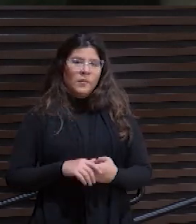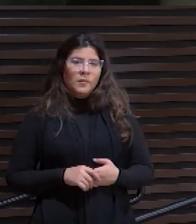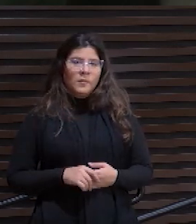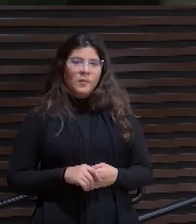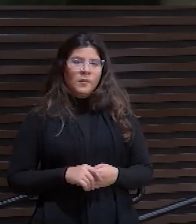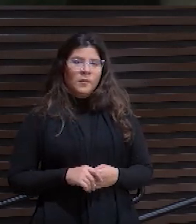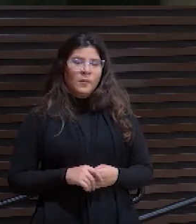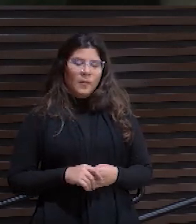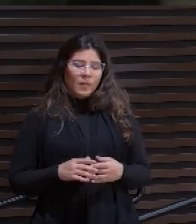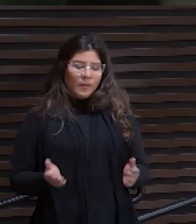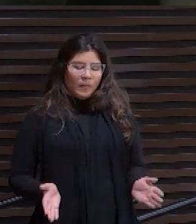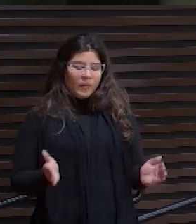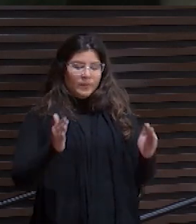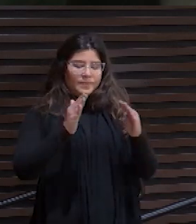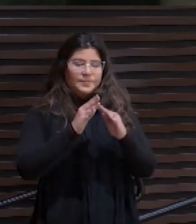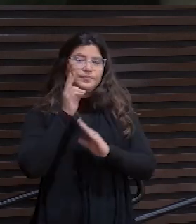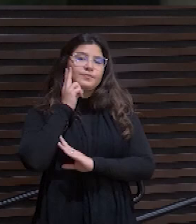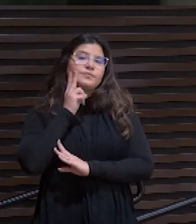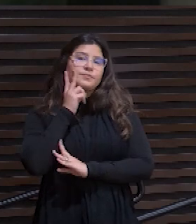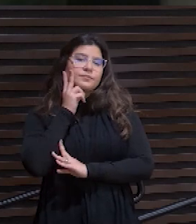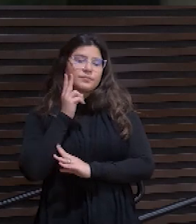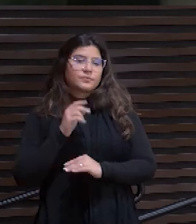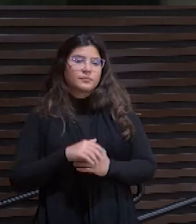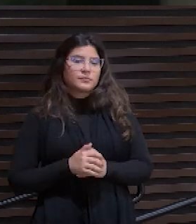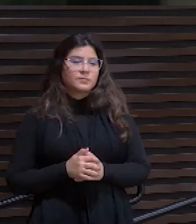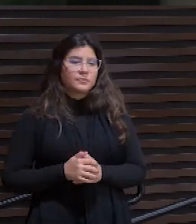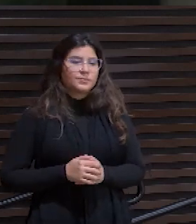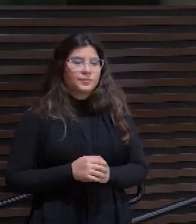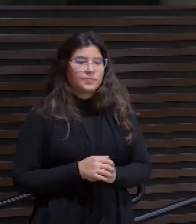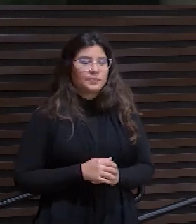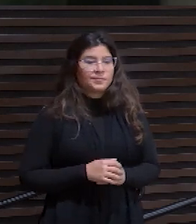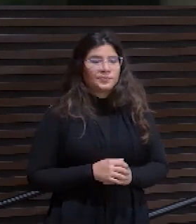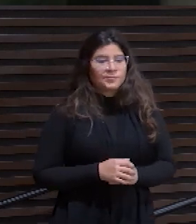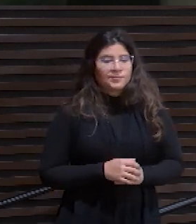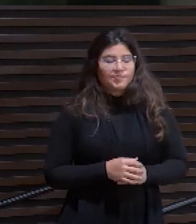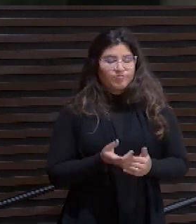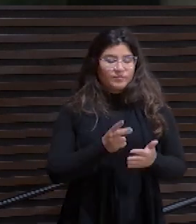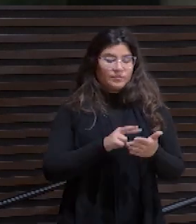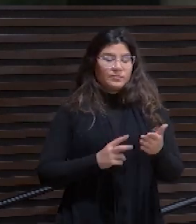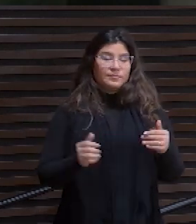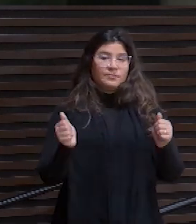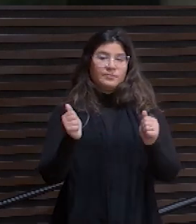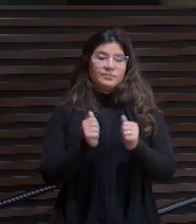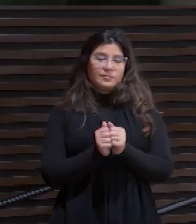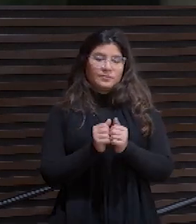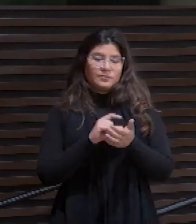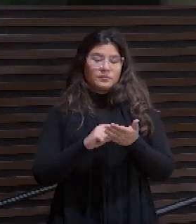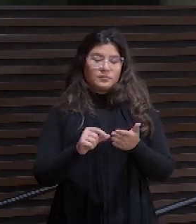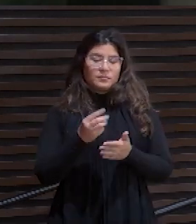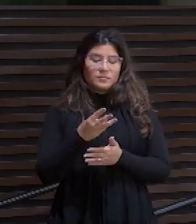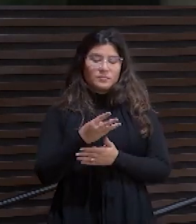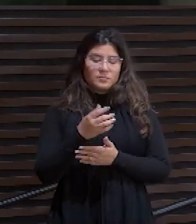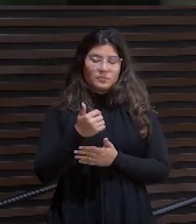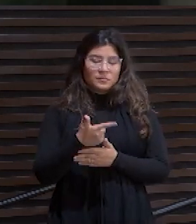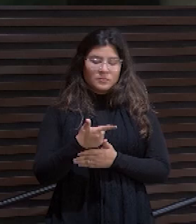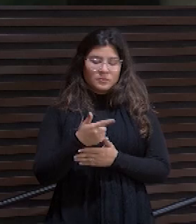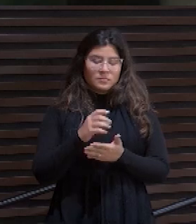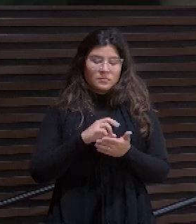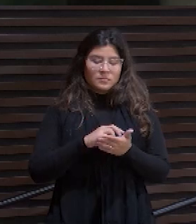vinho em odres. Então gostaria que os irmãos lessem juntamente comigo o versículo 37 e